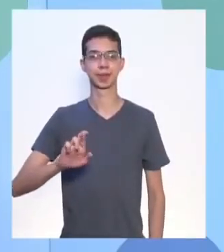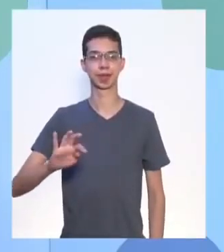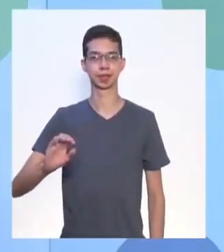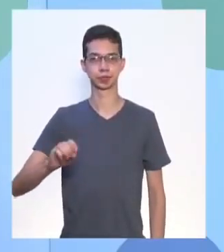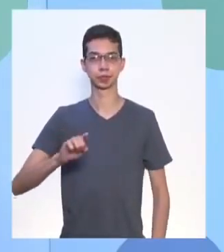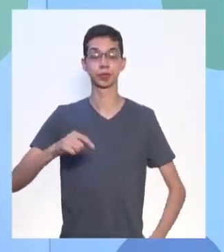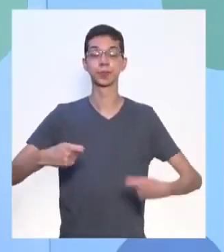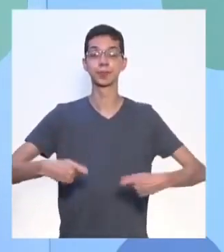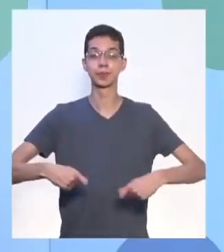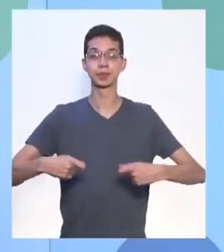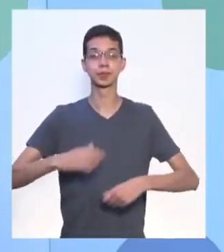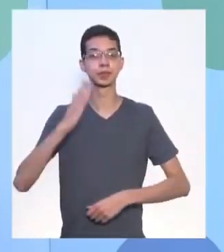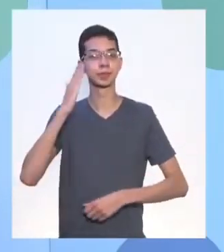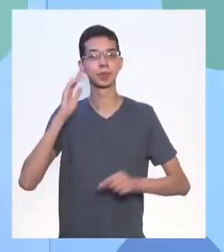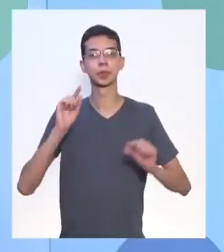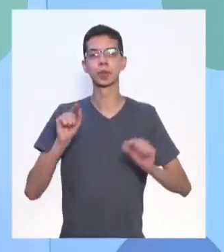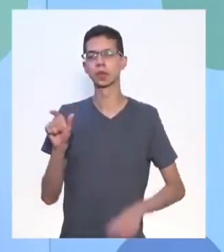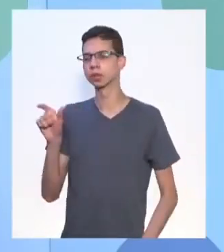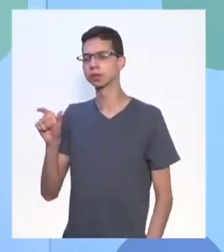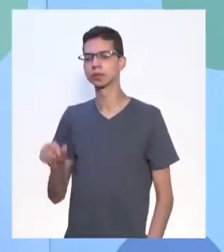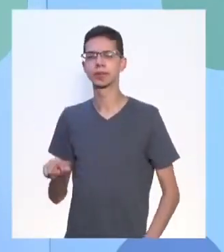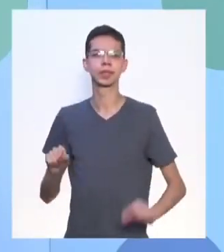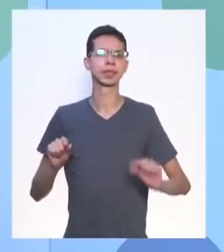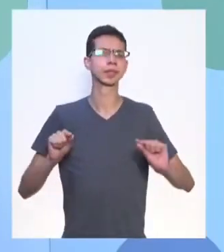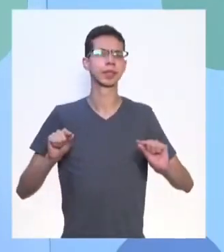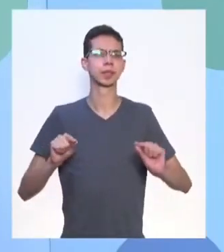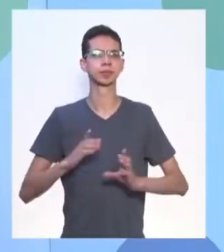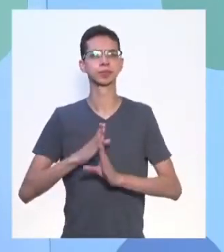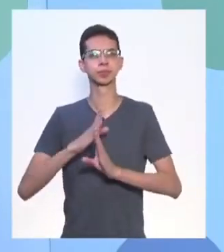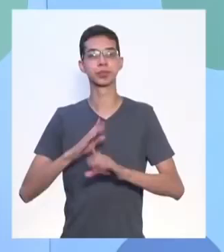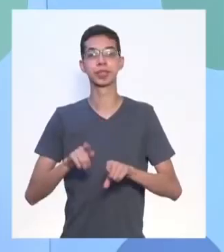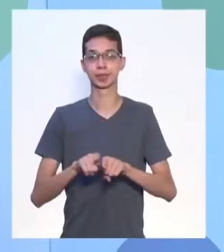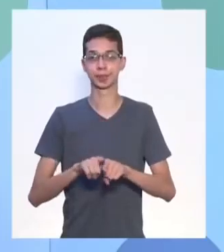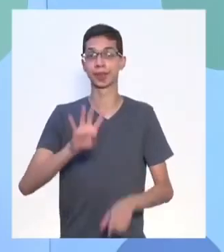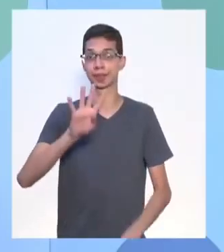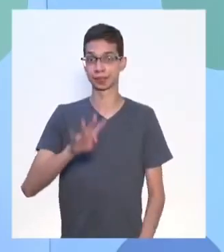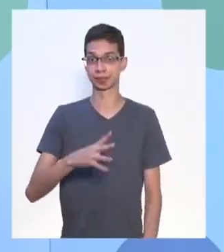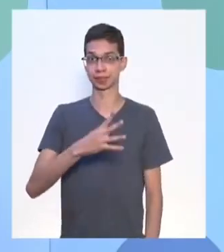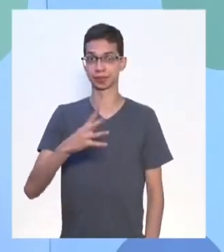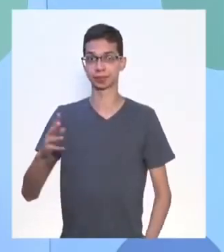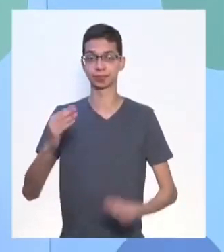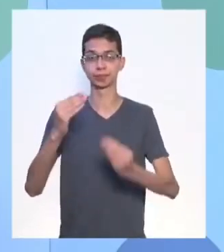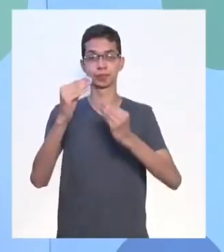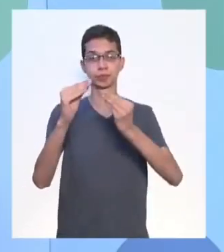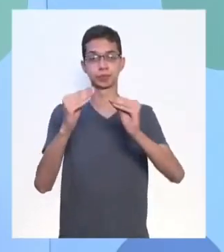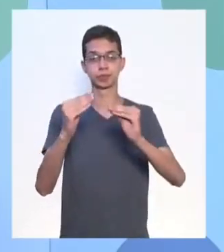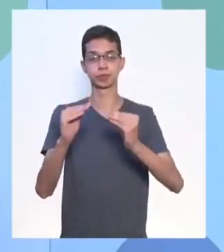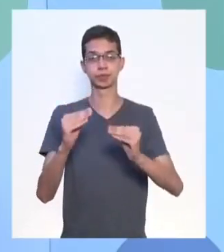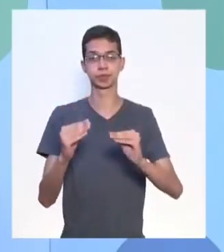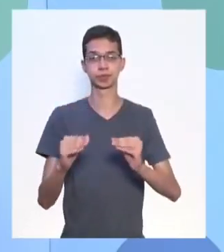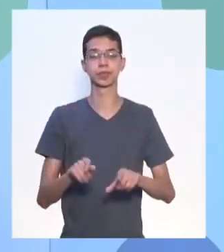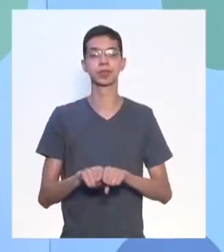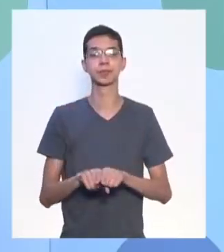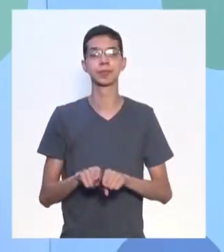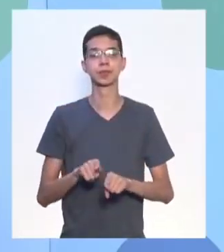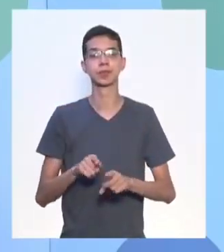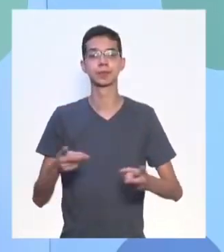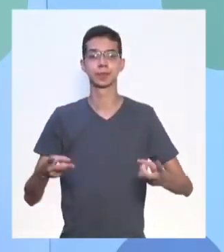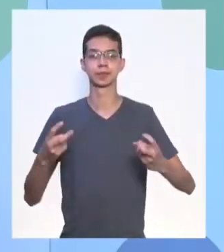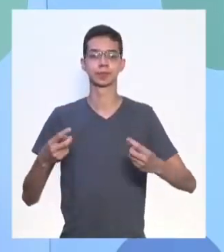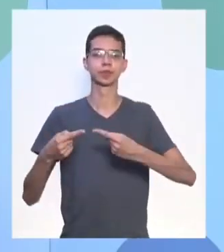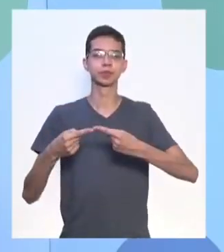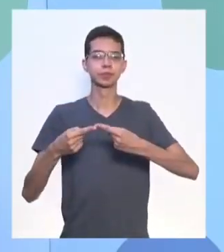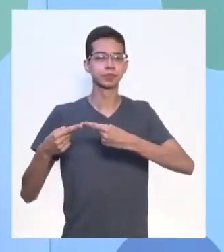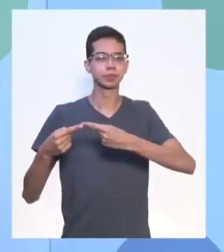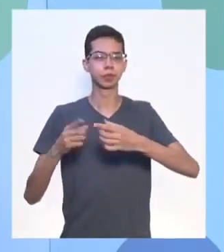que está se falando sobre esse sujeito e completar aquela tabela, além de verificar qual que era o sentido do texto, sobre o que o texto